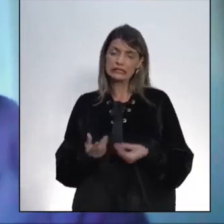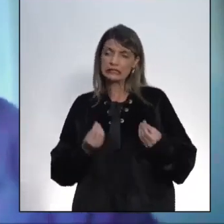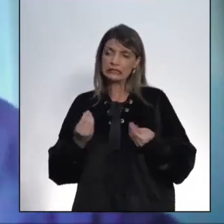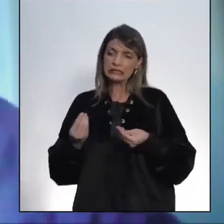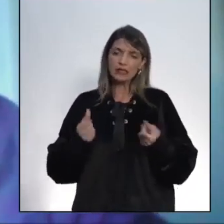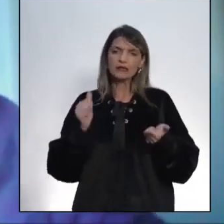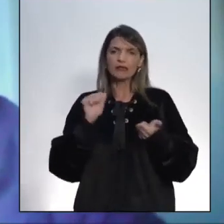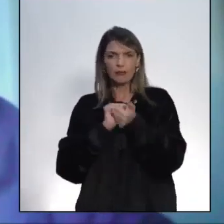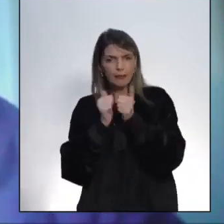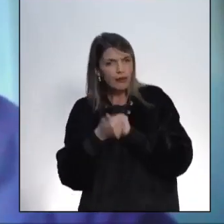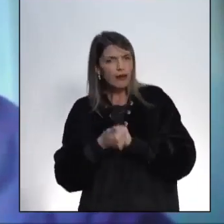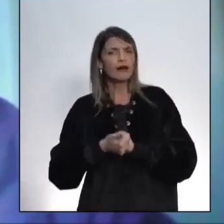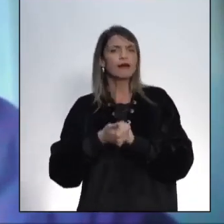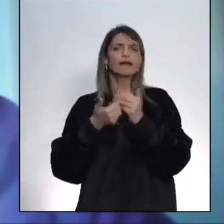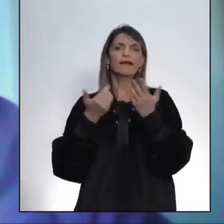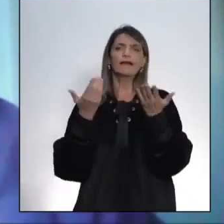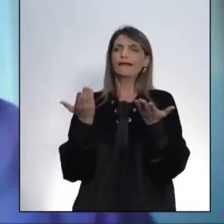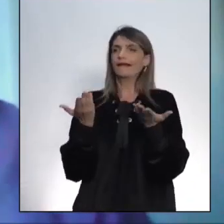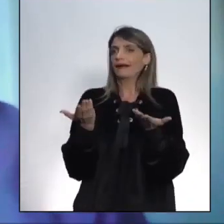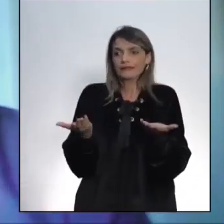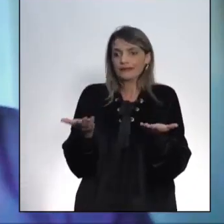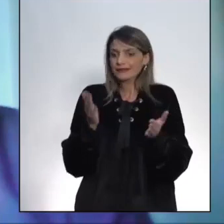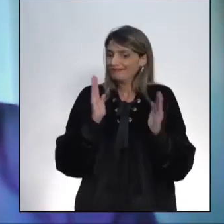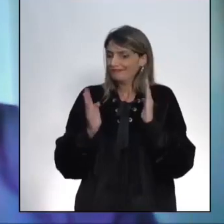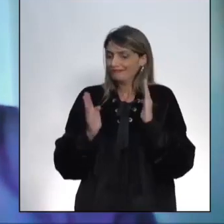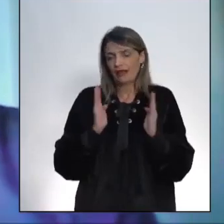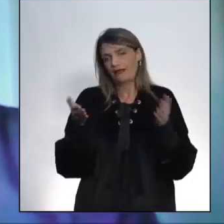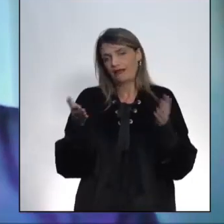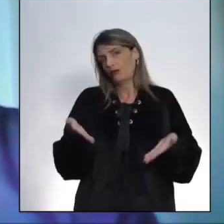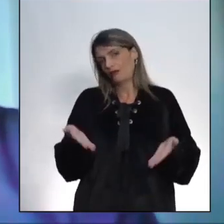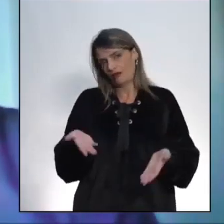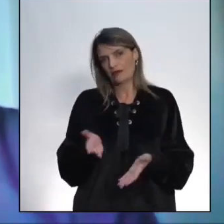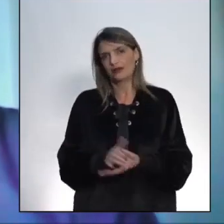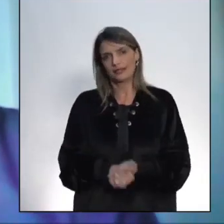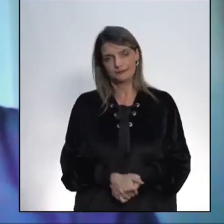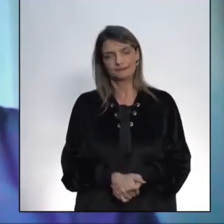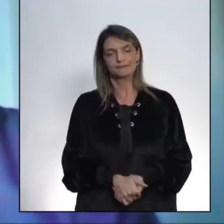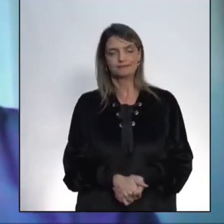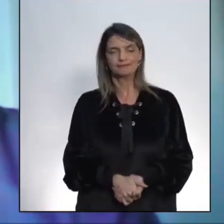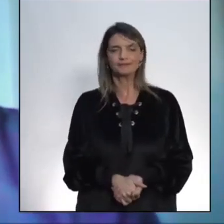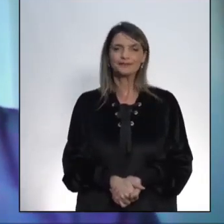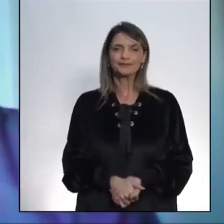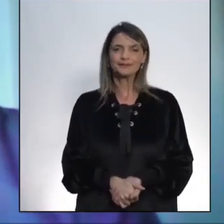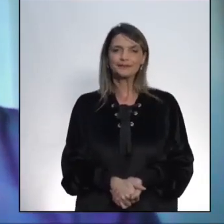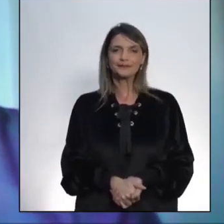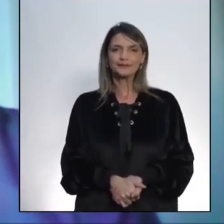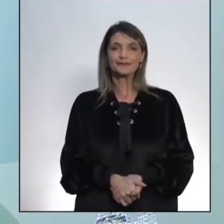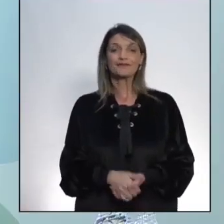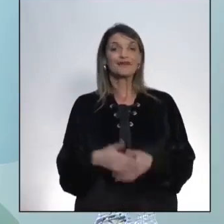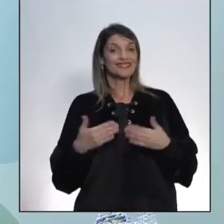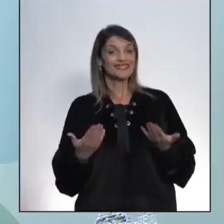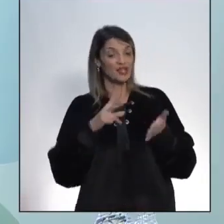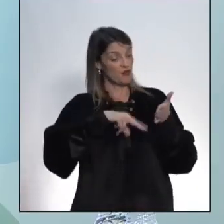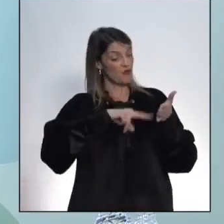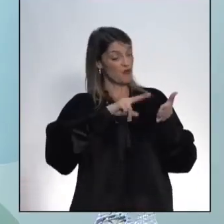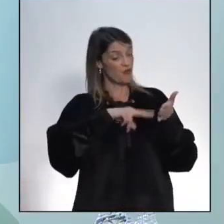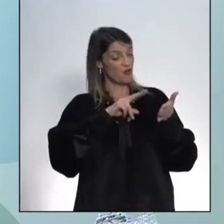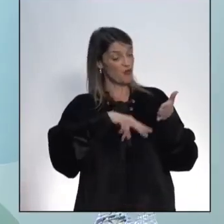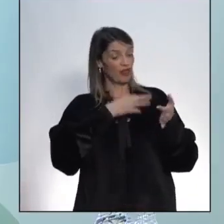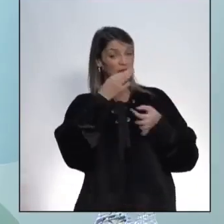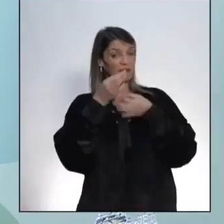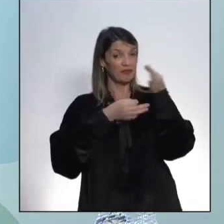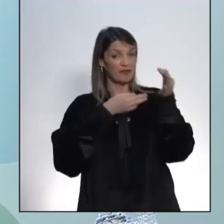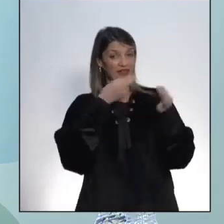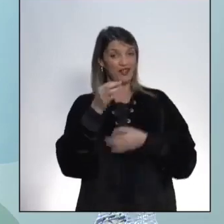adaptar a essa situação, a esse movimento atual. Meninos, vou ler para vocês o comentário que chegou